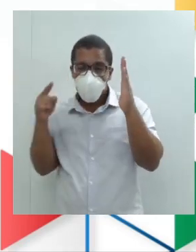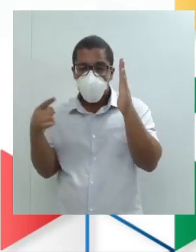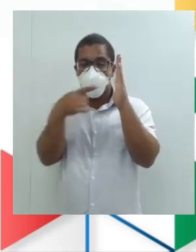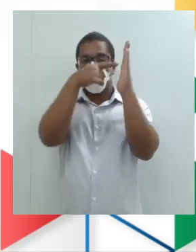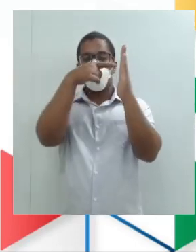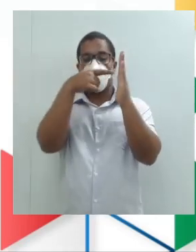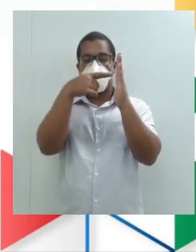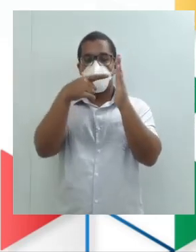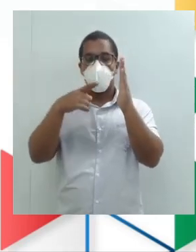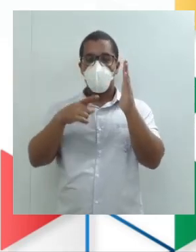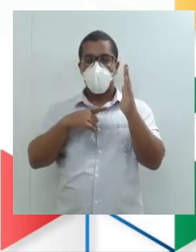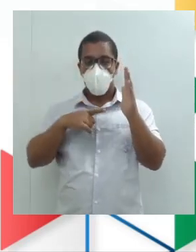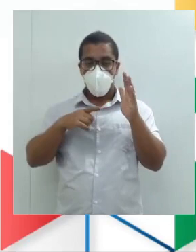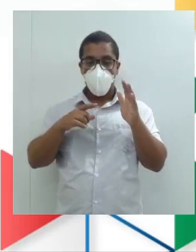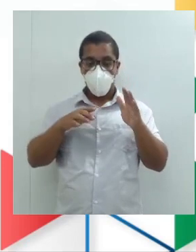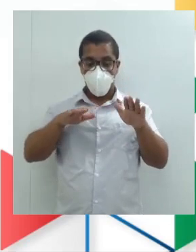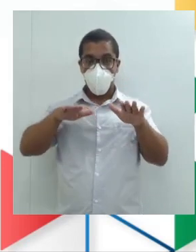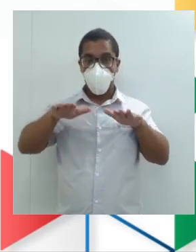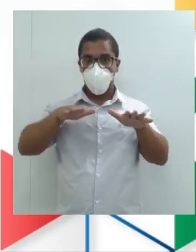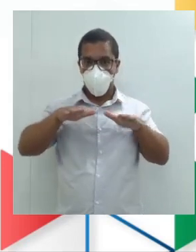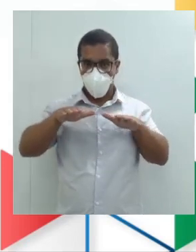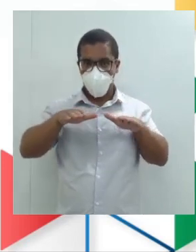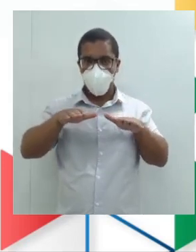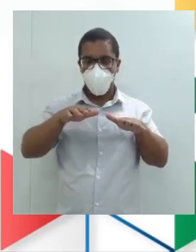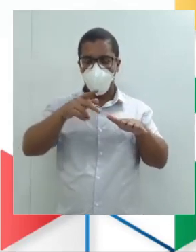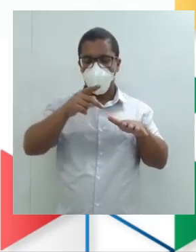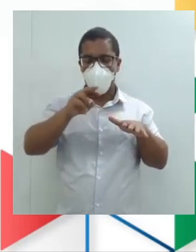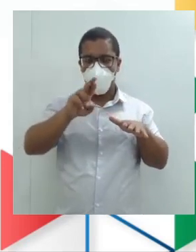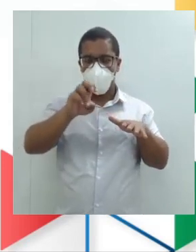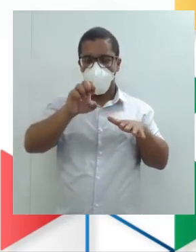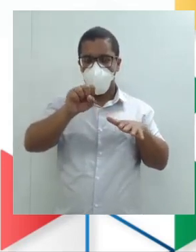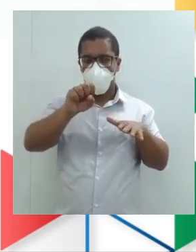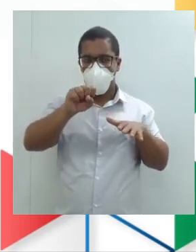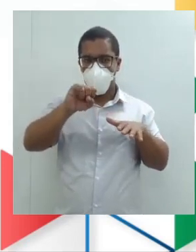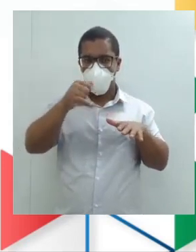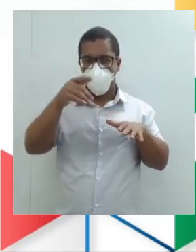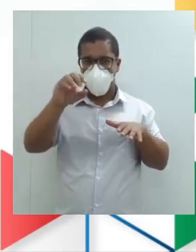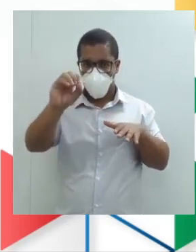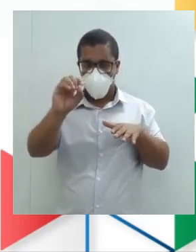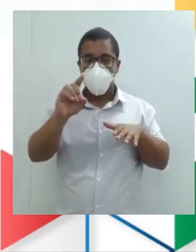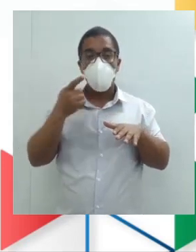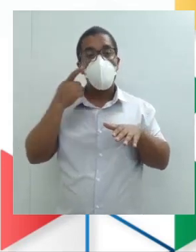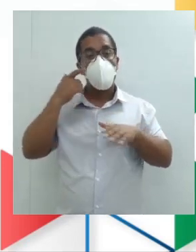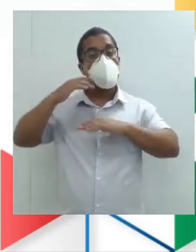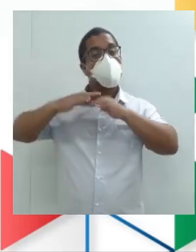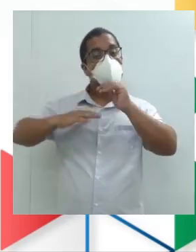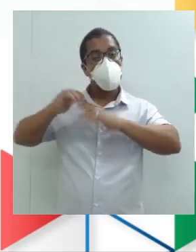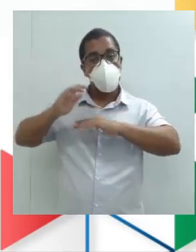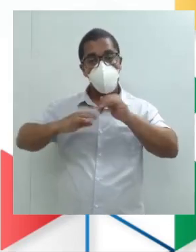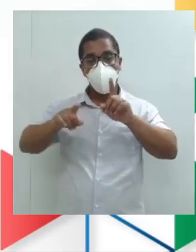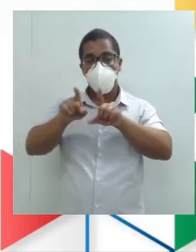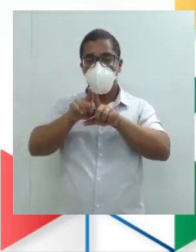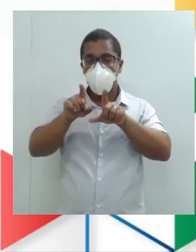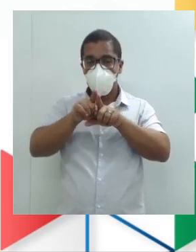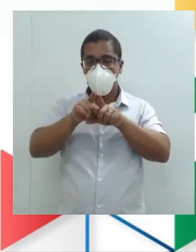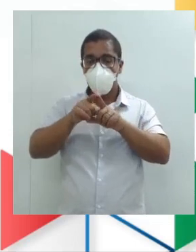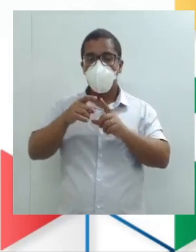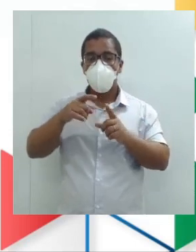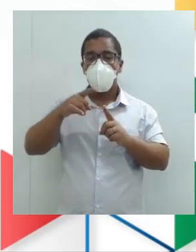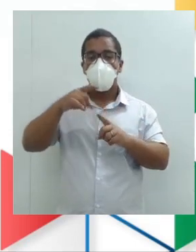ação motora, ou seja, o nosso movimento, é comparado pela eficiência e a eficácia